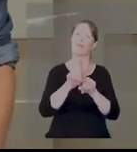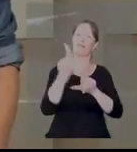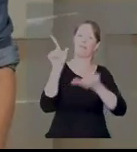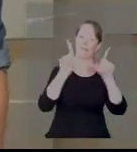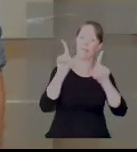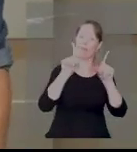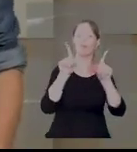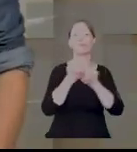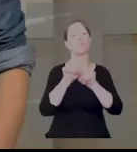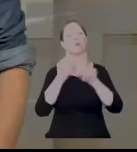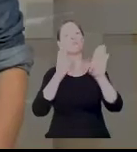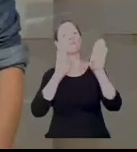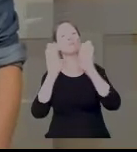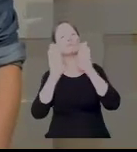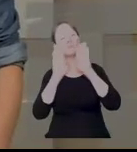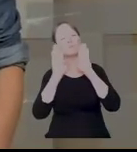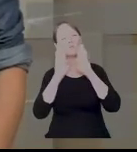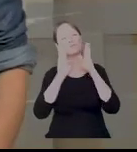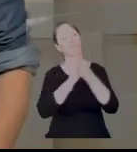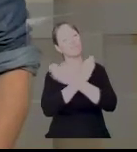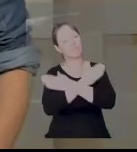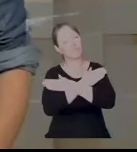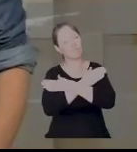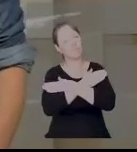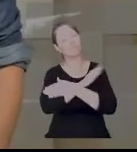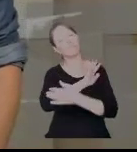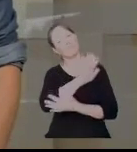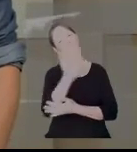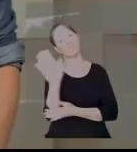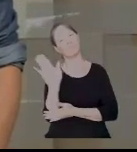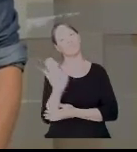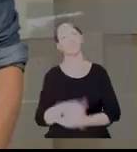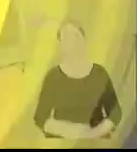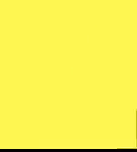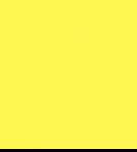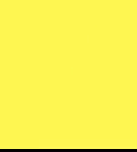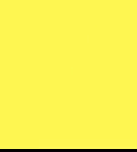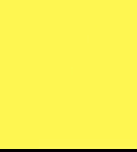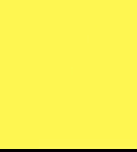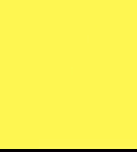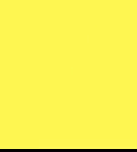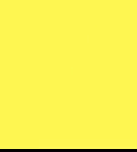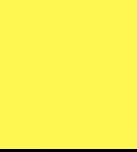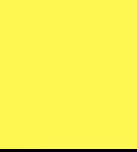Um excelente final de semana e um grande abraço. Um abençoado domingo, até lá, tchau, tchau.